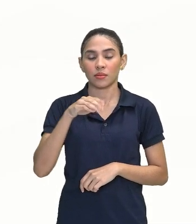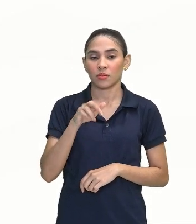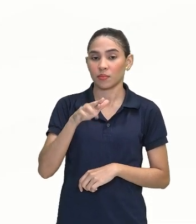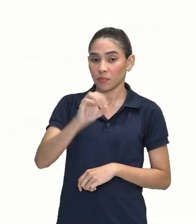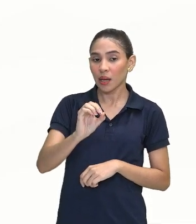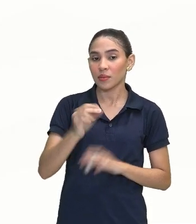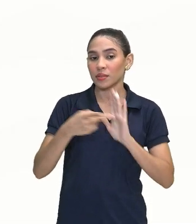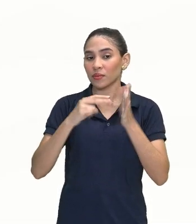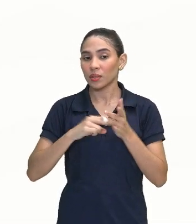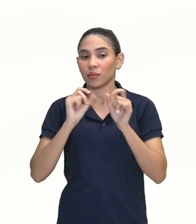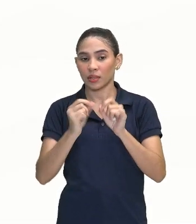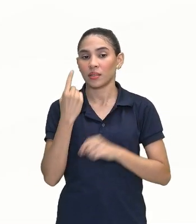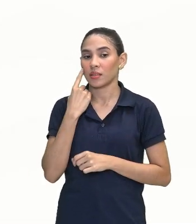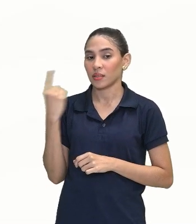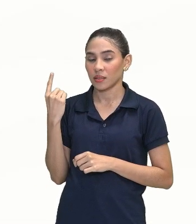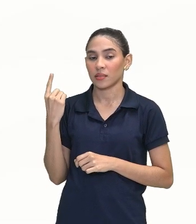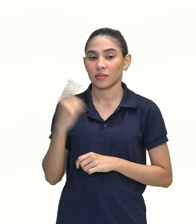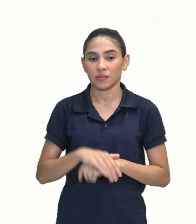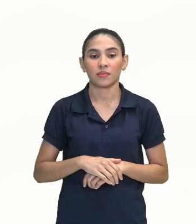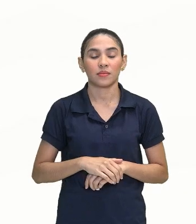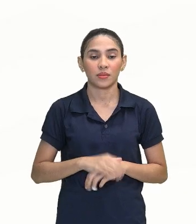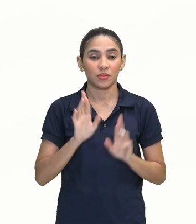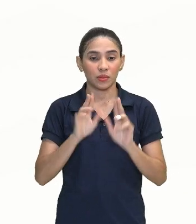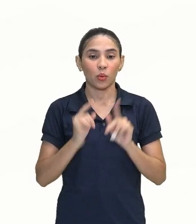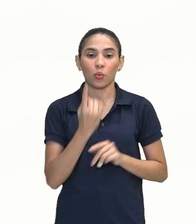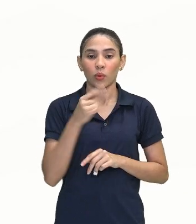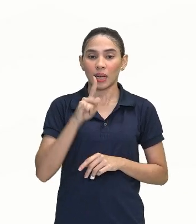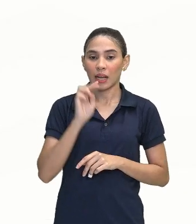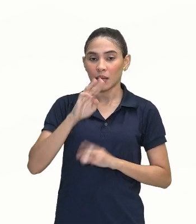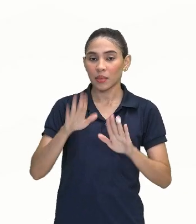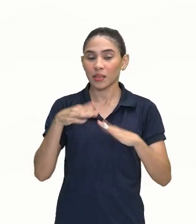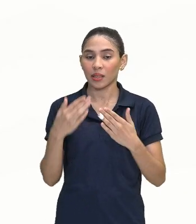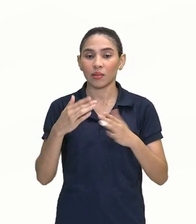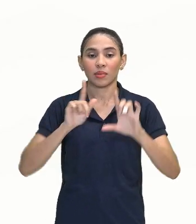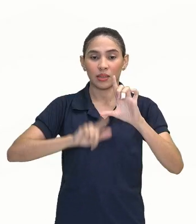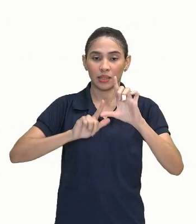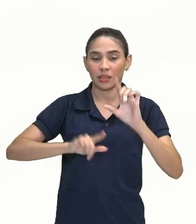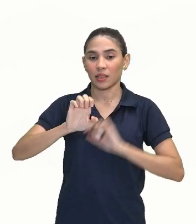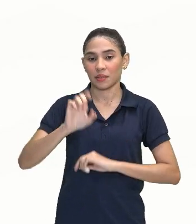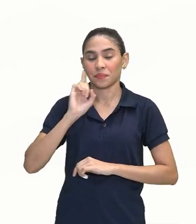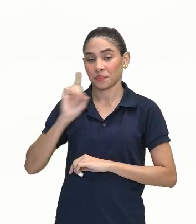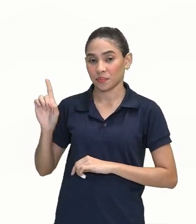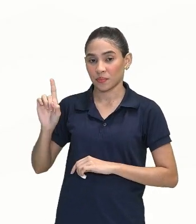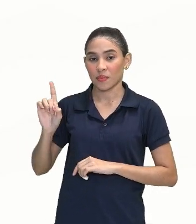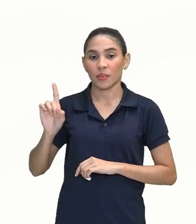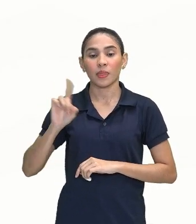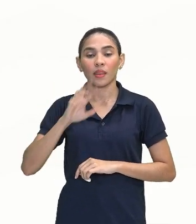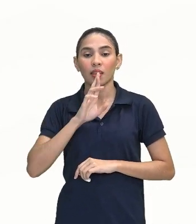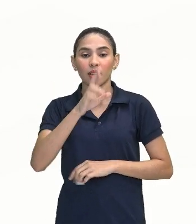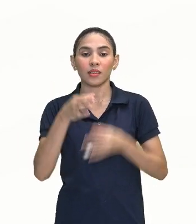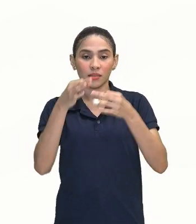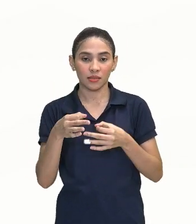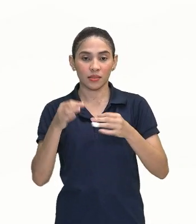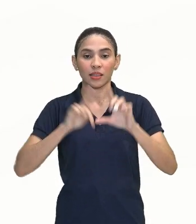ou seja, um pouco mais do que 1 quilômetro. Dessa maneira, então, a gente tem que a nossa resposta correta